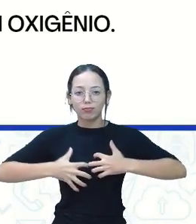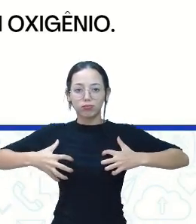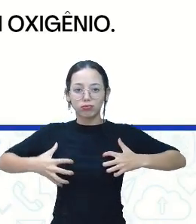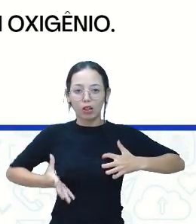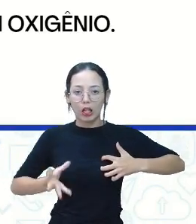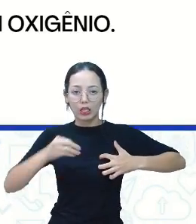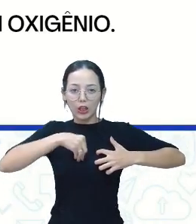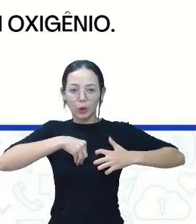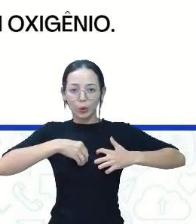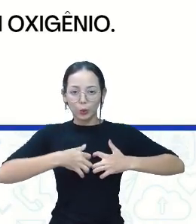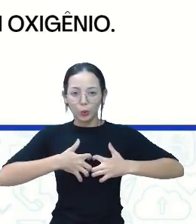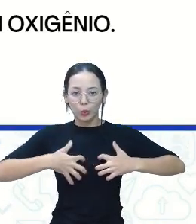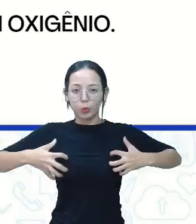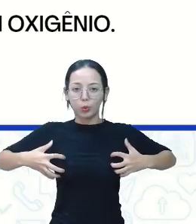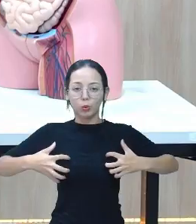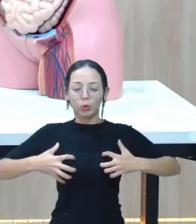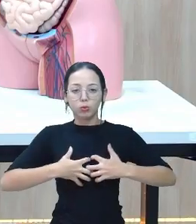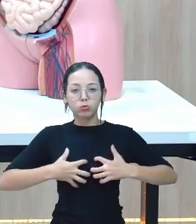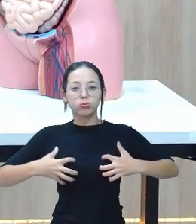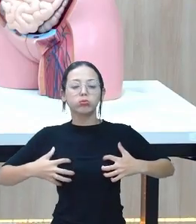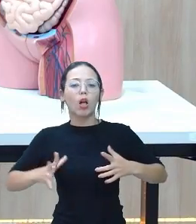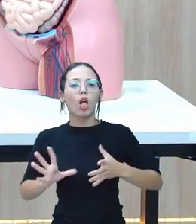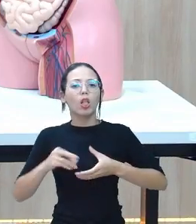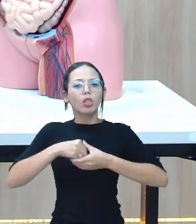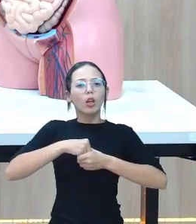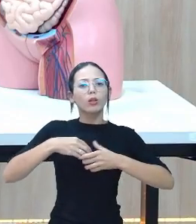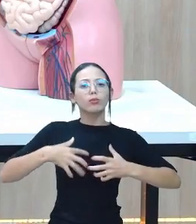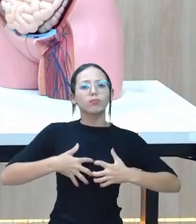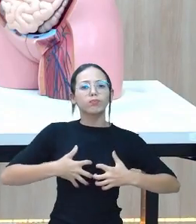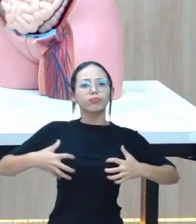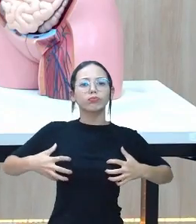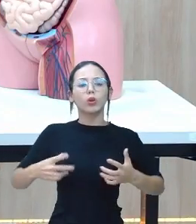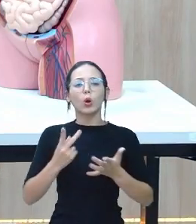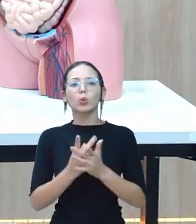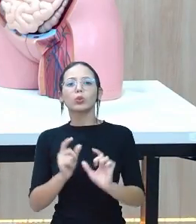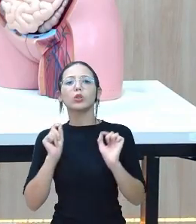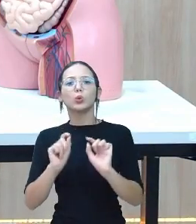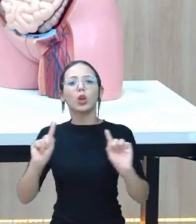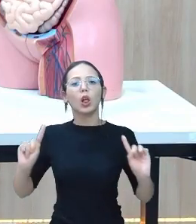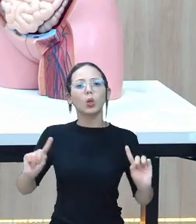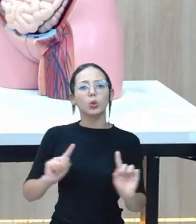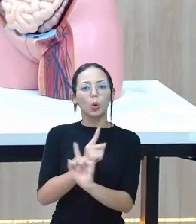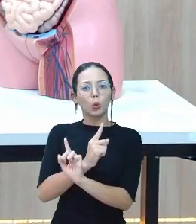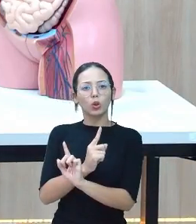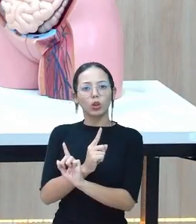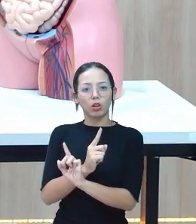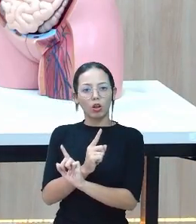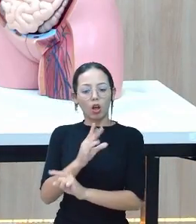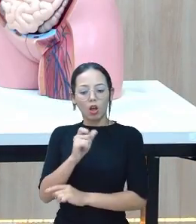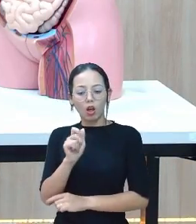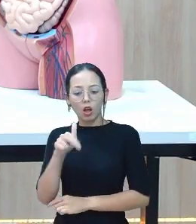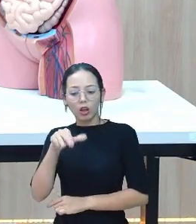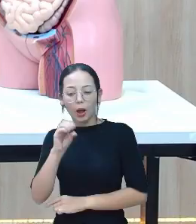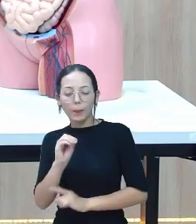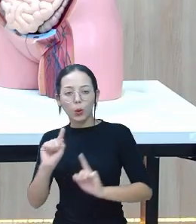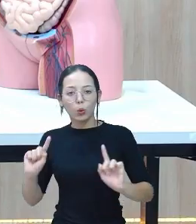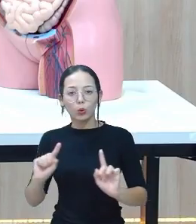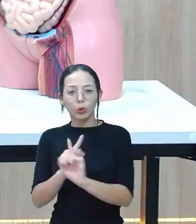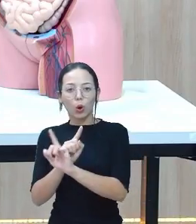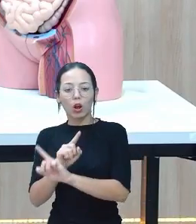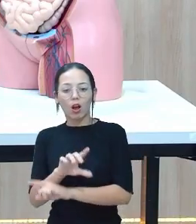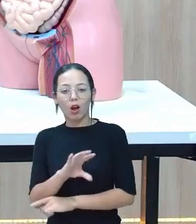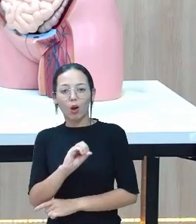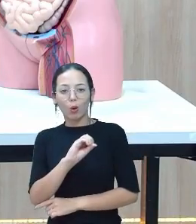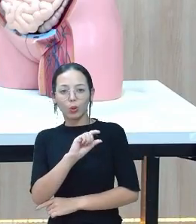os pulmões. Nos pulmões, acontece a troca de dióxido de carbono em